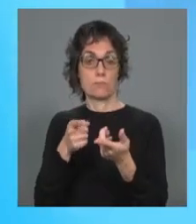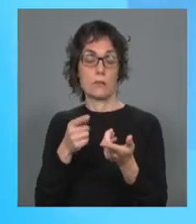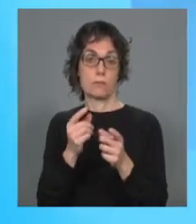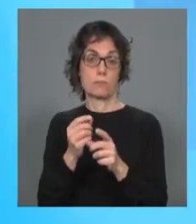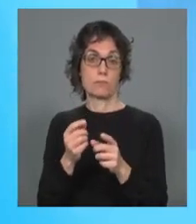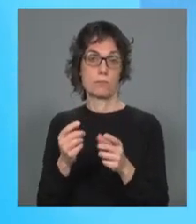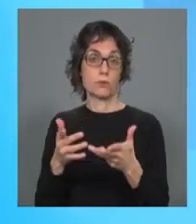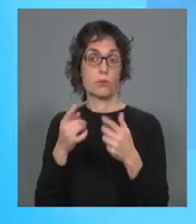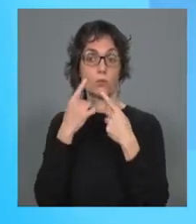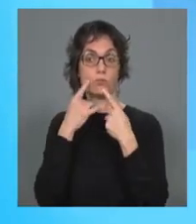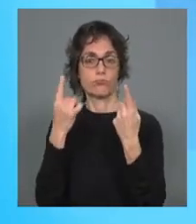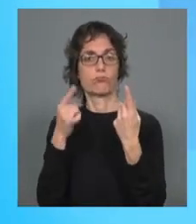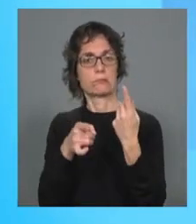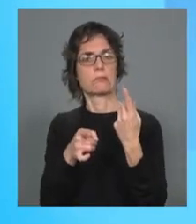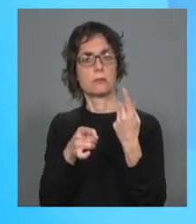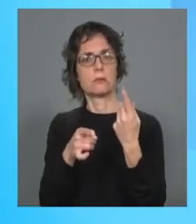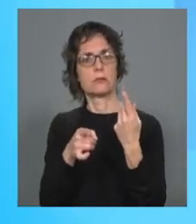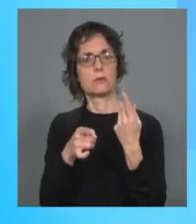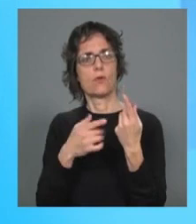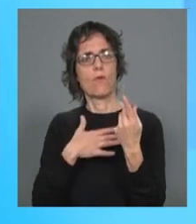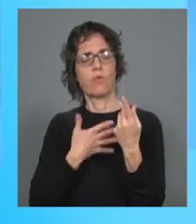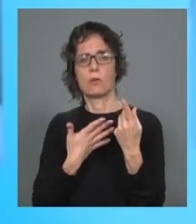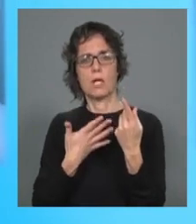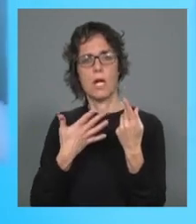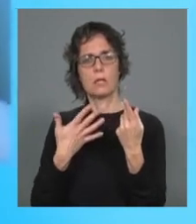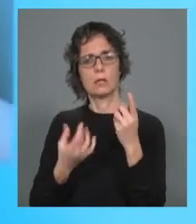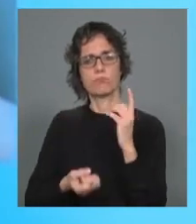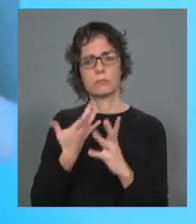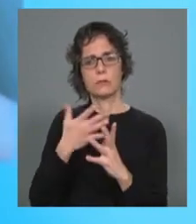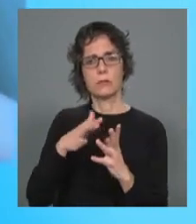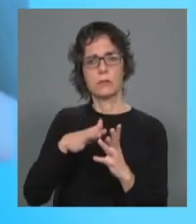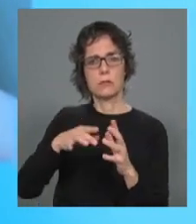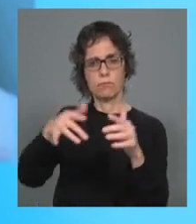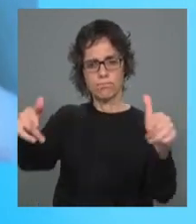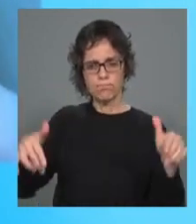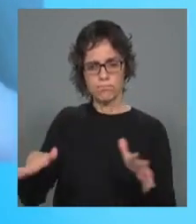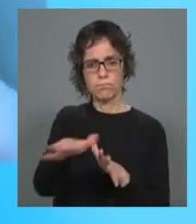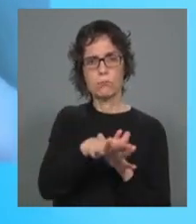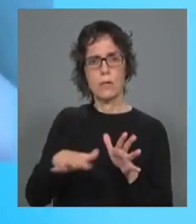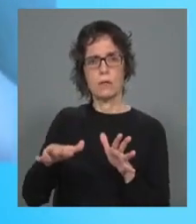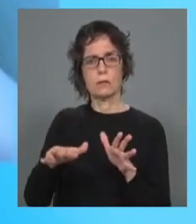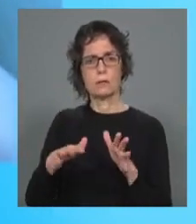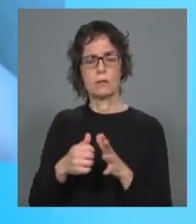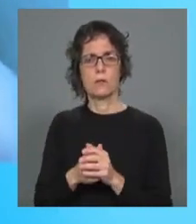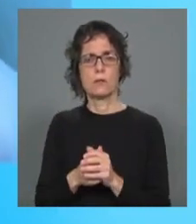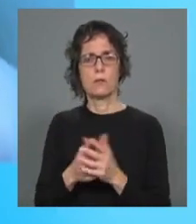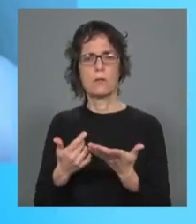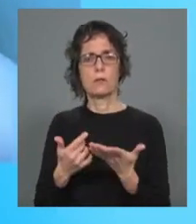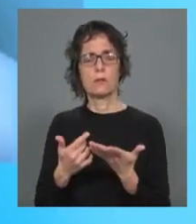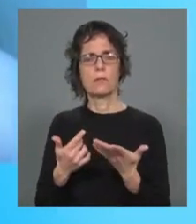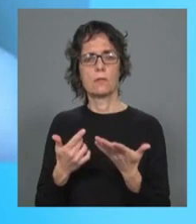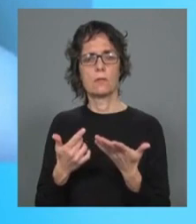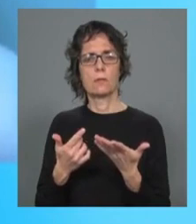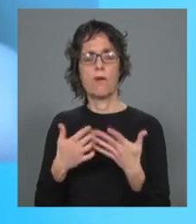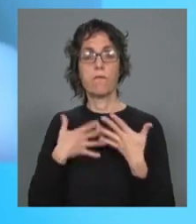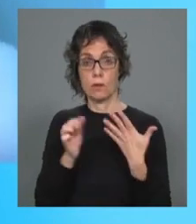iniciativa, a criação deste espaço que mobilizou, podemos dizê-lo, a Diocese, não é?